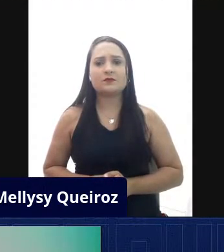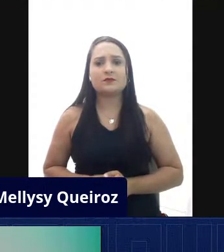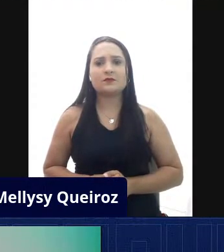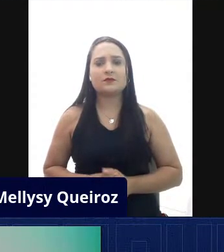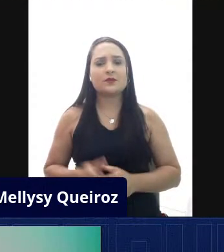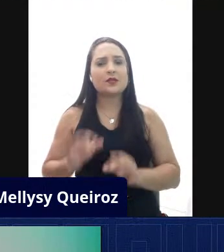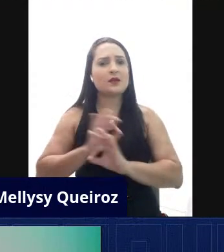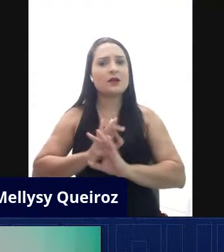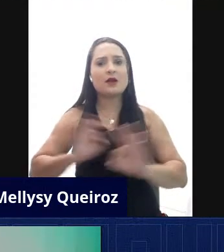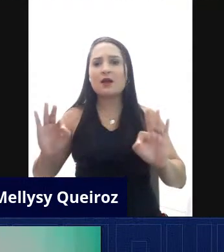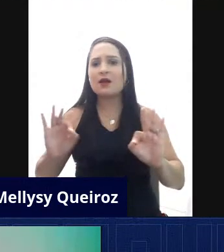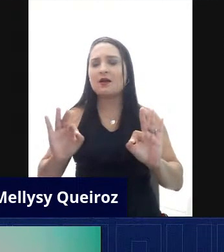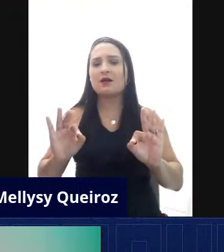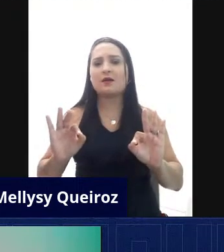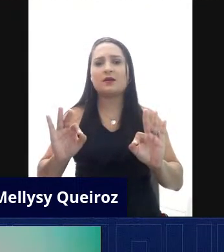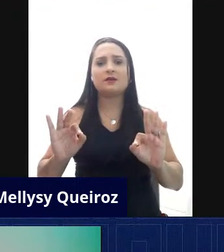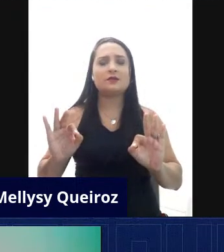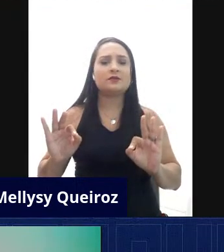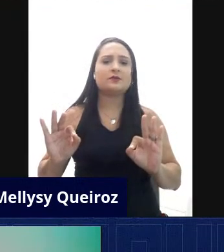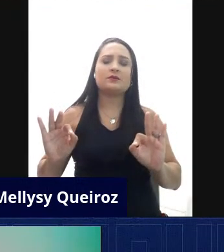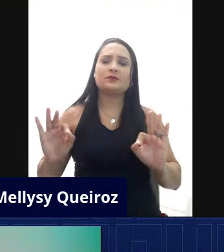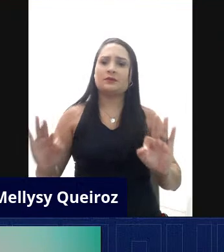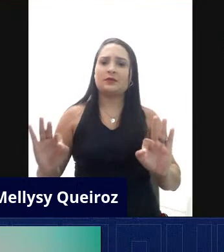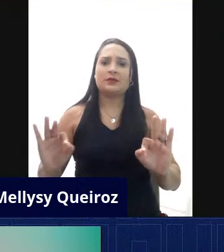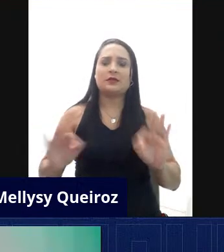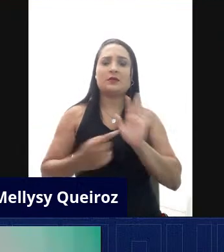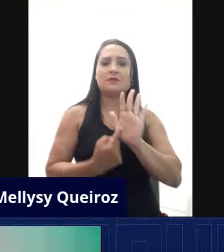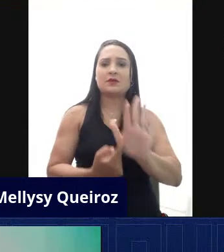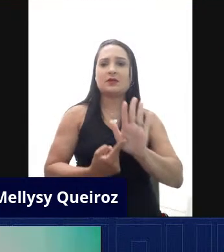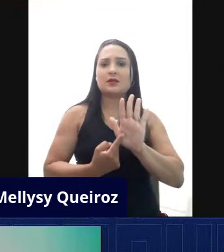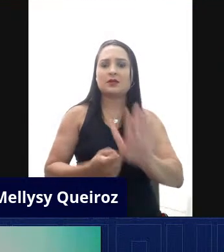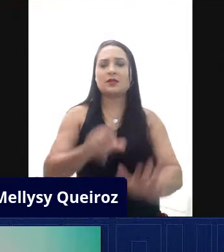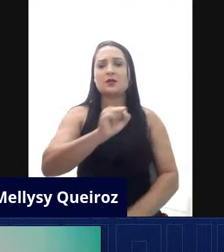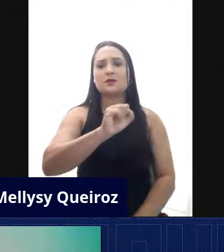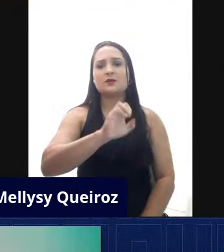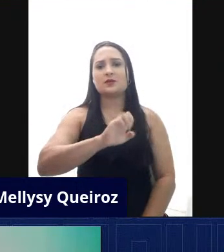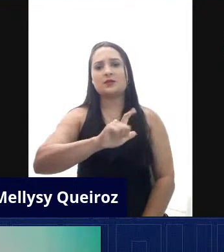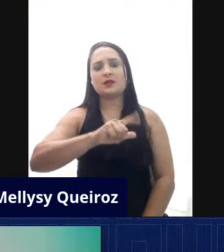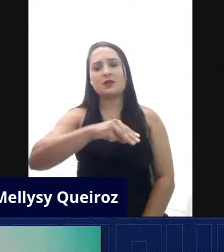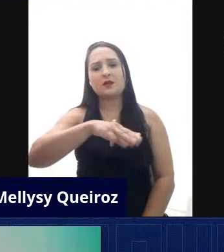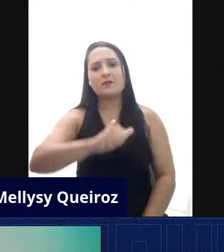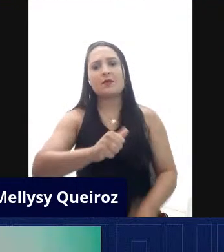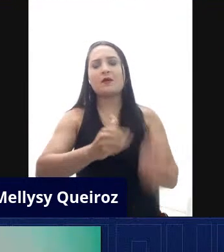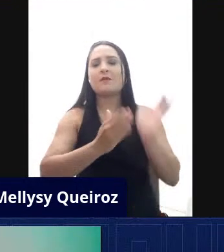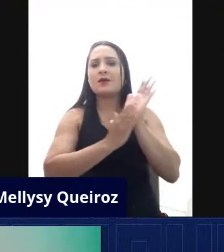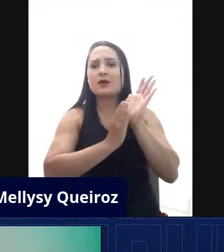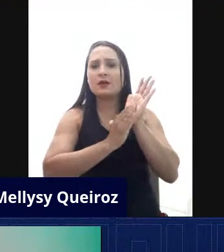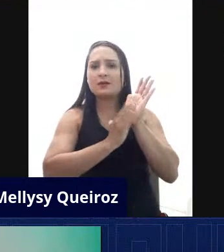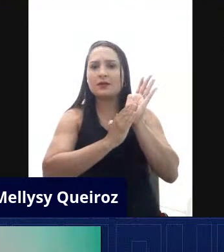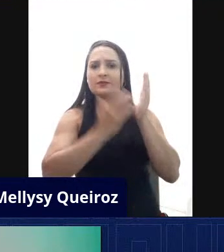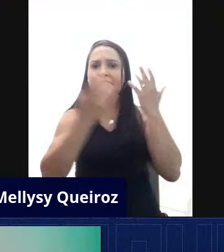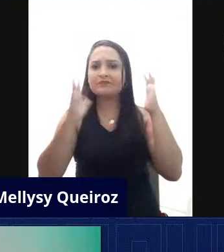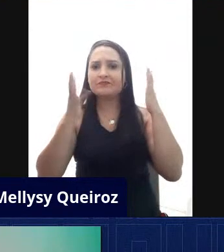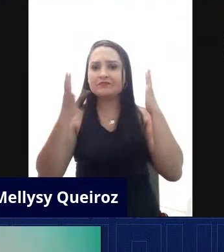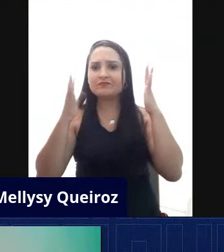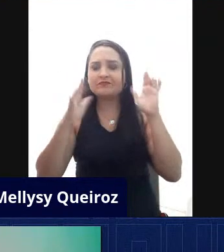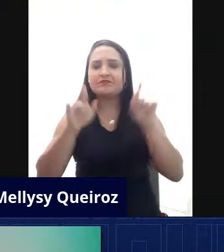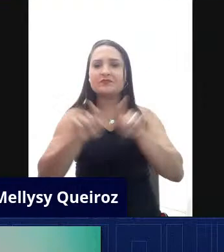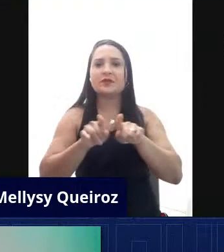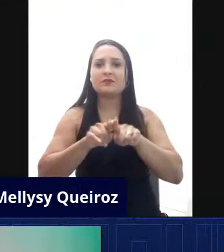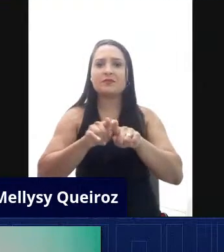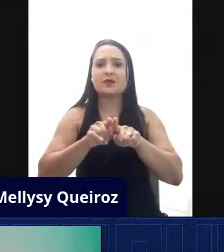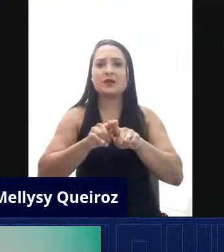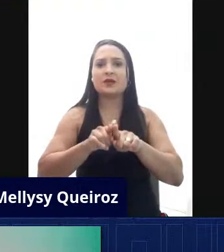Cunha, dizendo que arrasou muito, Selma. O José Geraldo está por aqui também, ó, falando que foi uma boa explanação, né, parabenizando